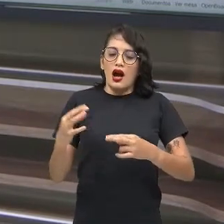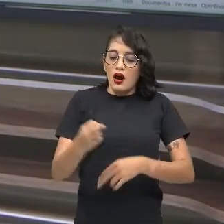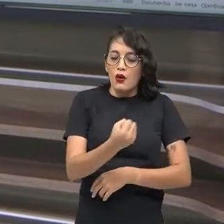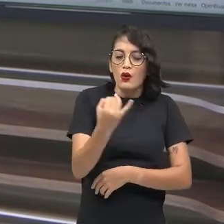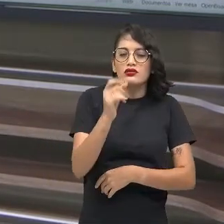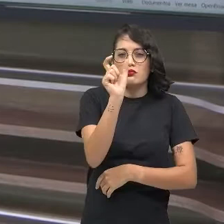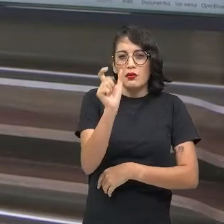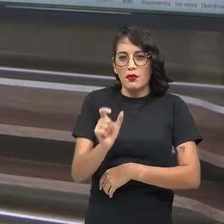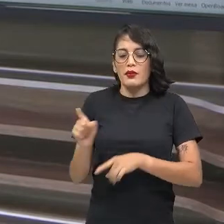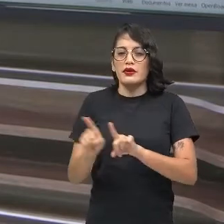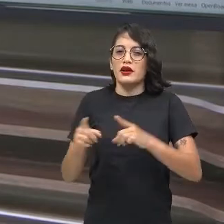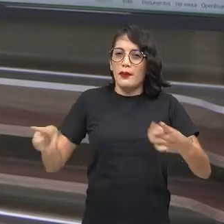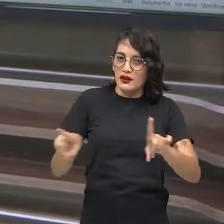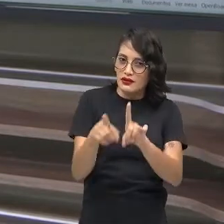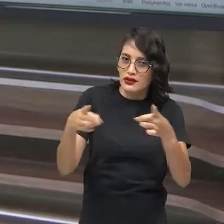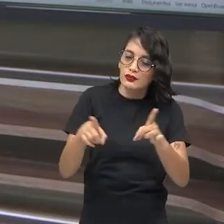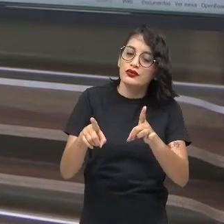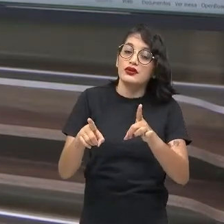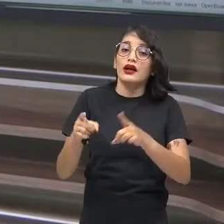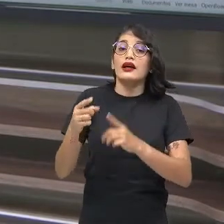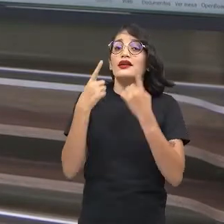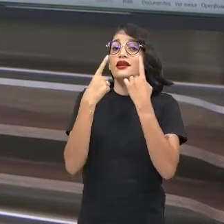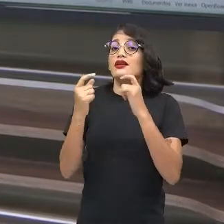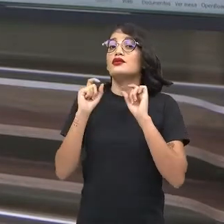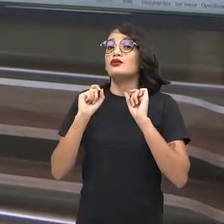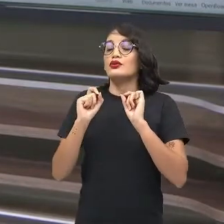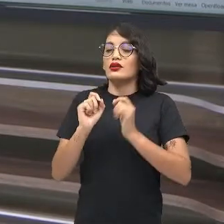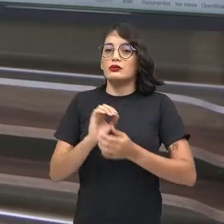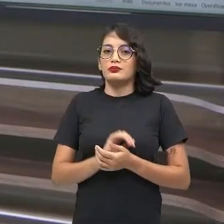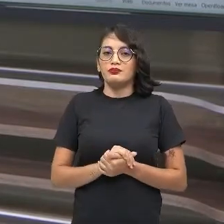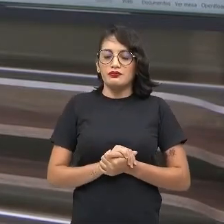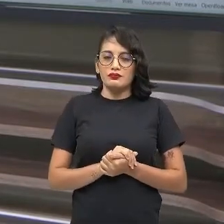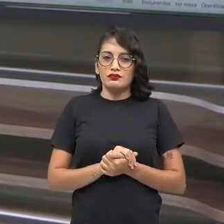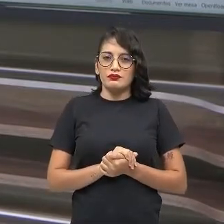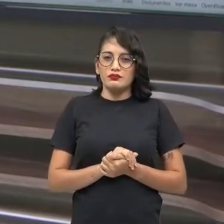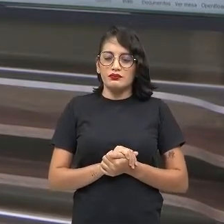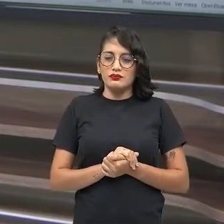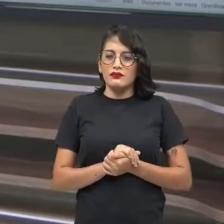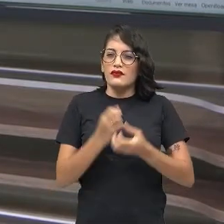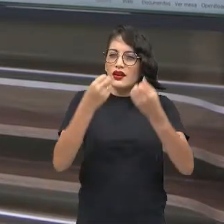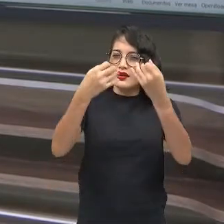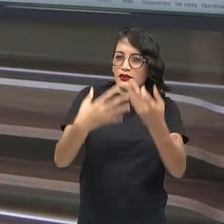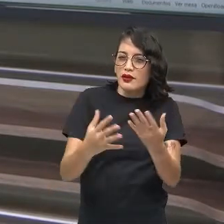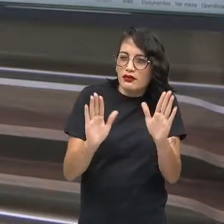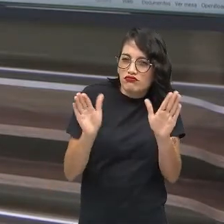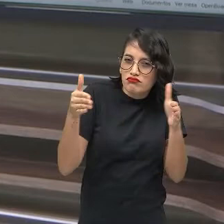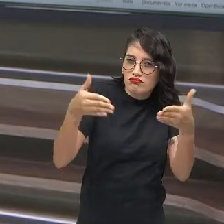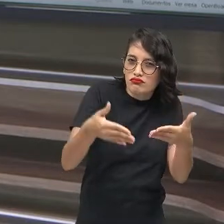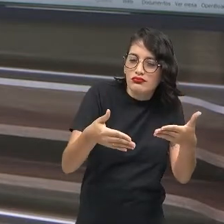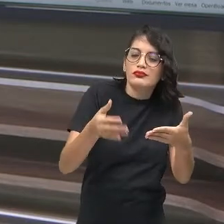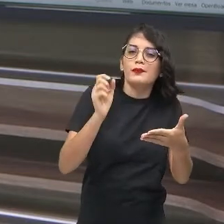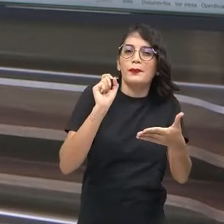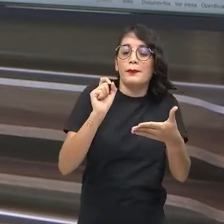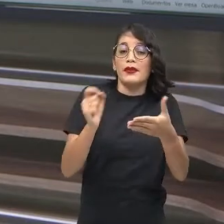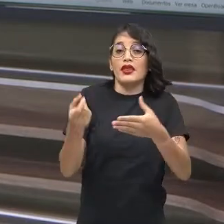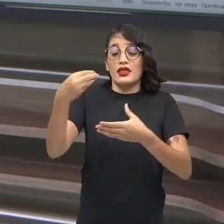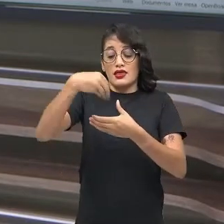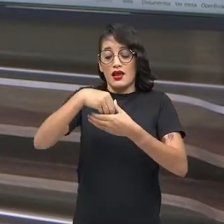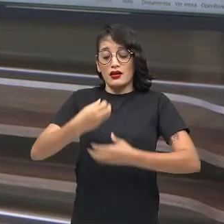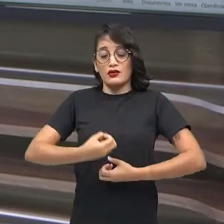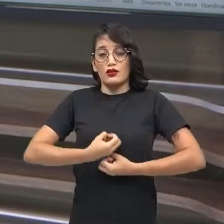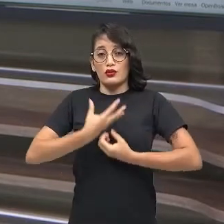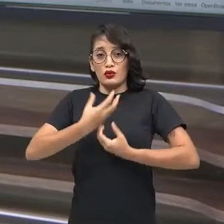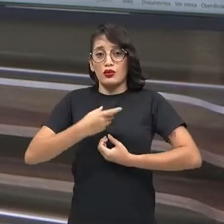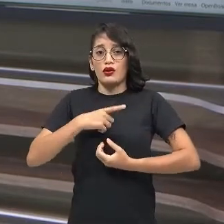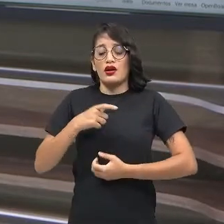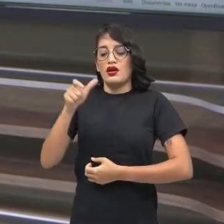na musicalidade. E o que é interessante nós reforçarmos, talvez principalmente, é que no poema nós